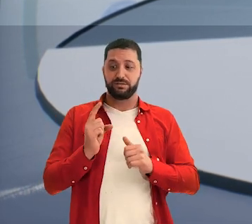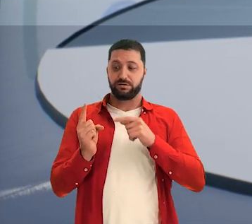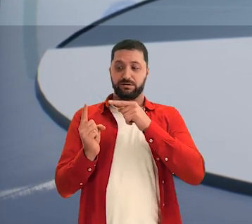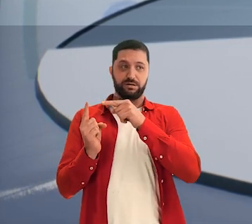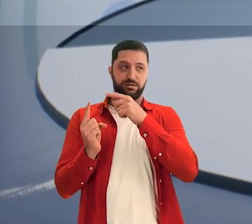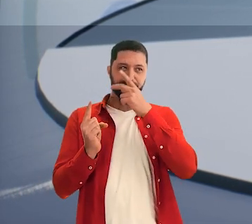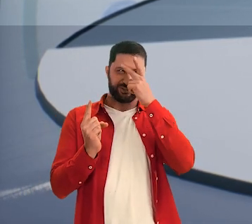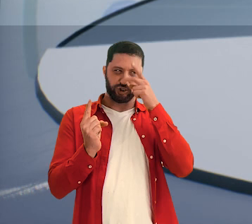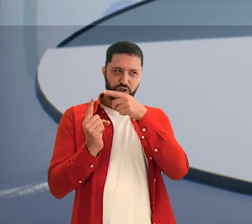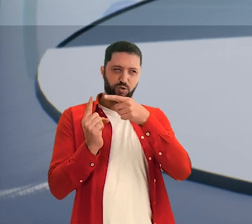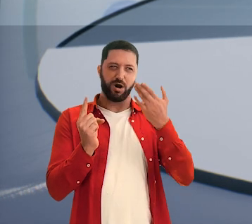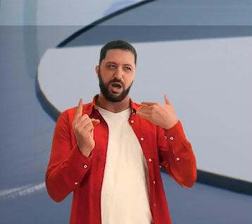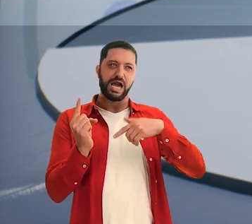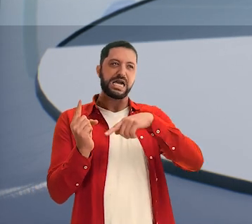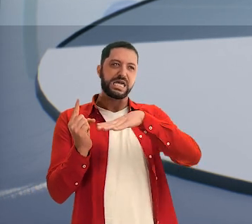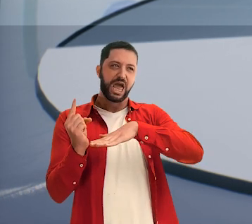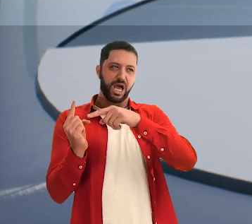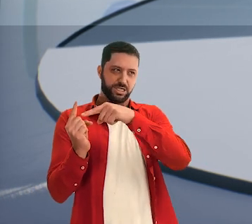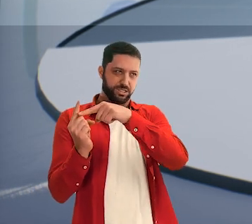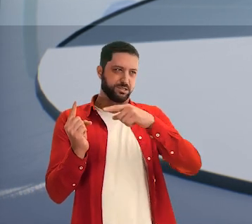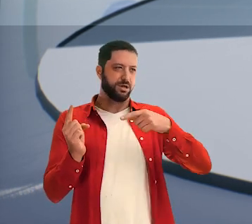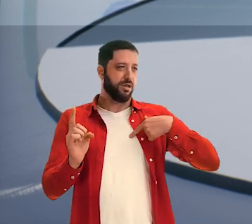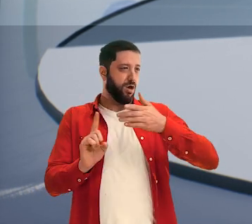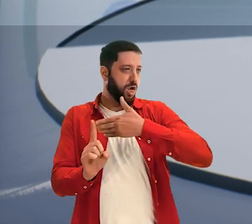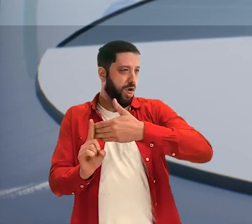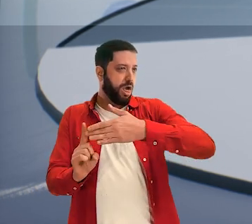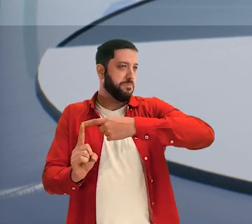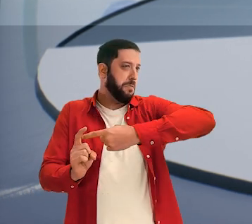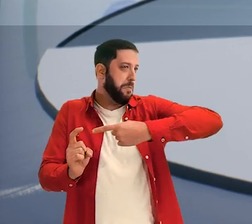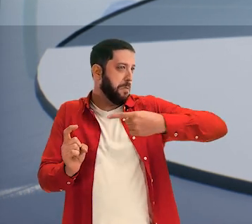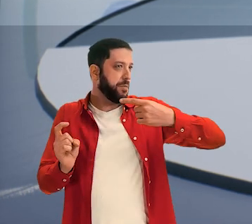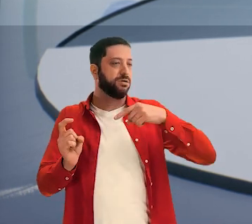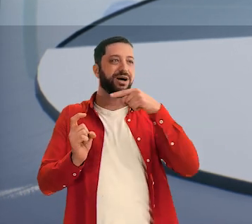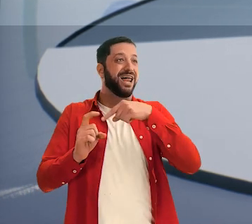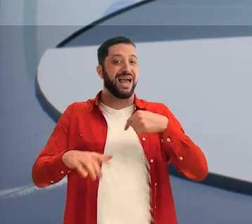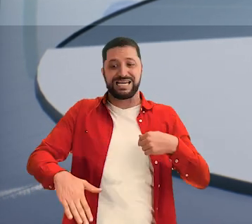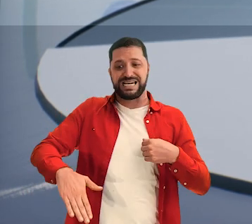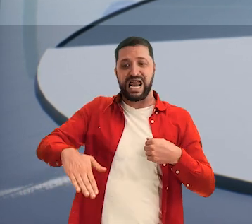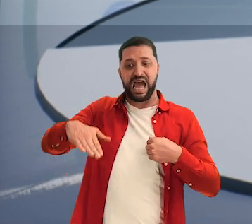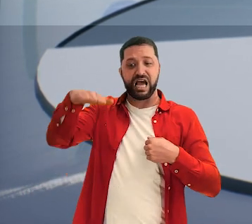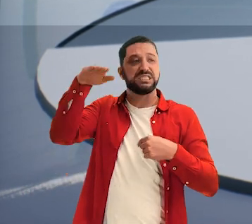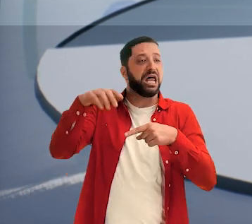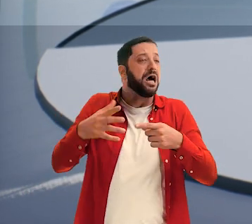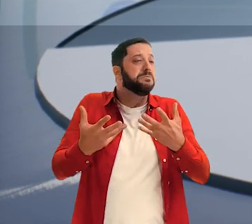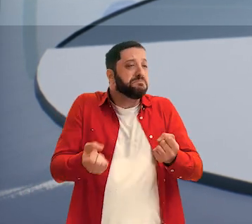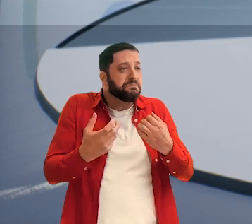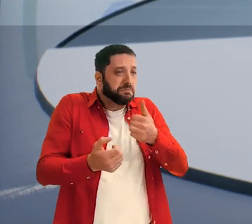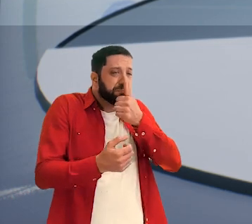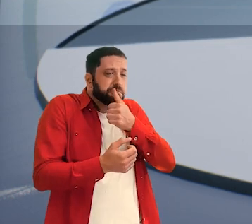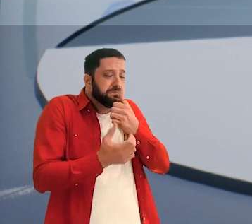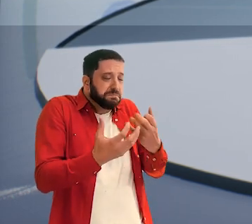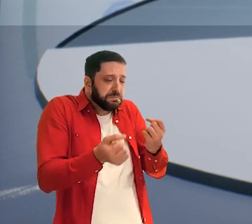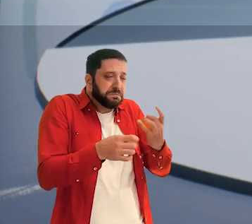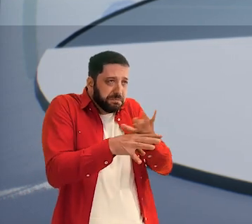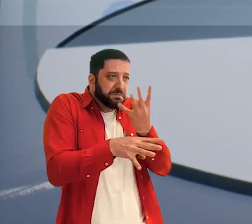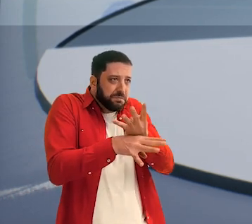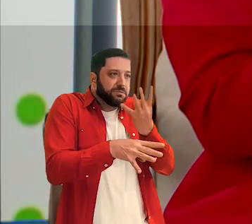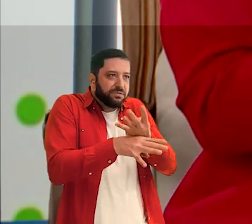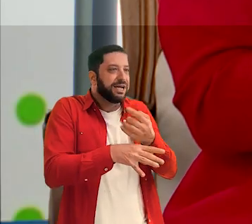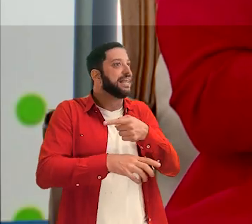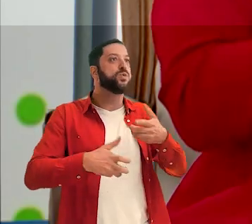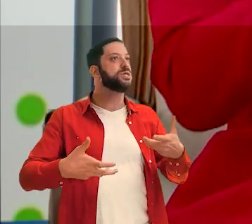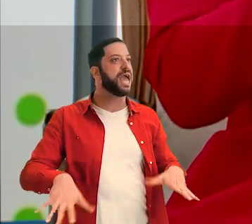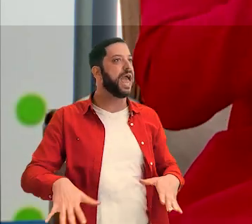porque quando uma pessoa foi abusada quando ela era criança, ela cresce sendo abusada por um monte de gente. Apesar dela não querer mais